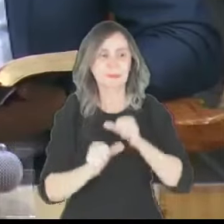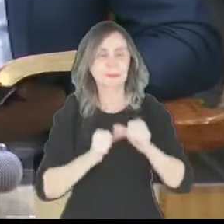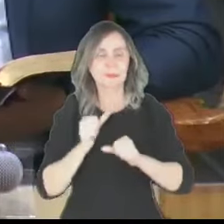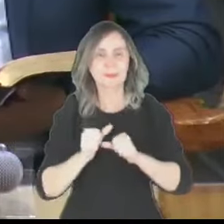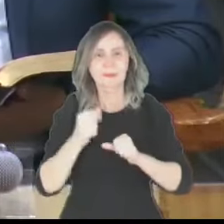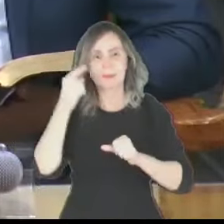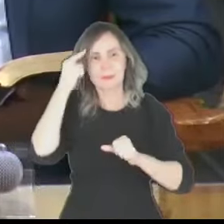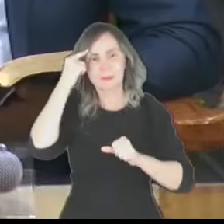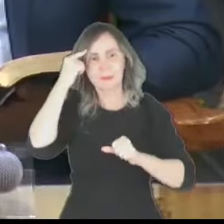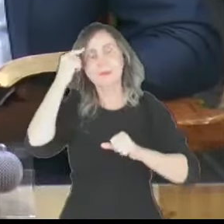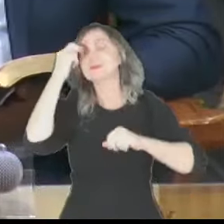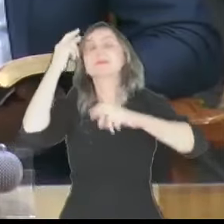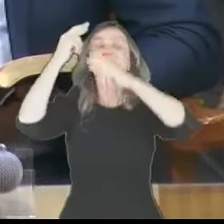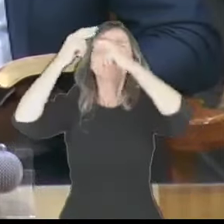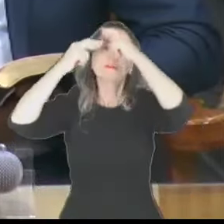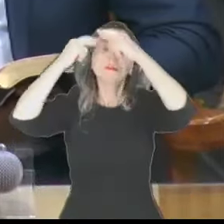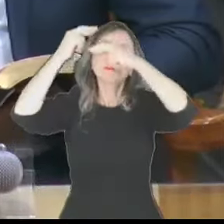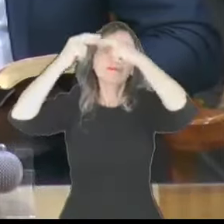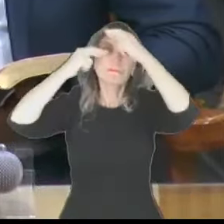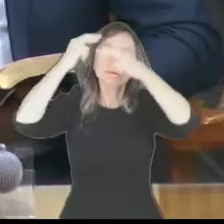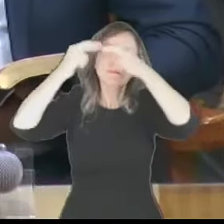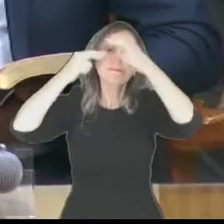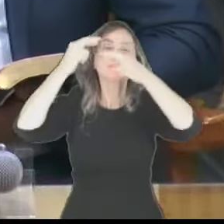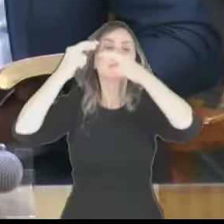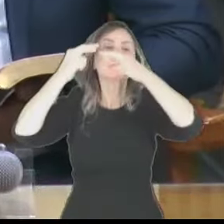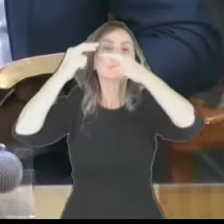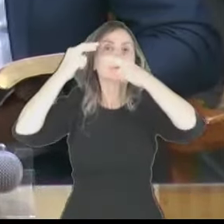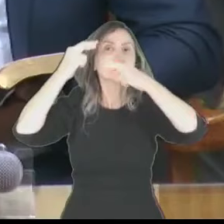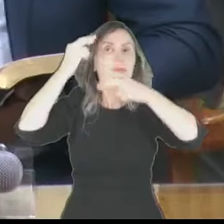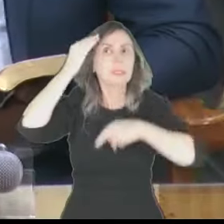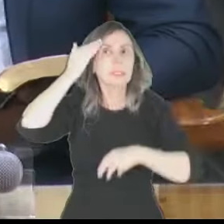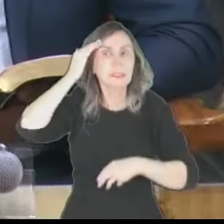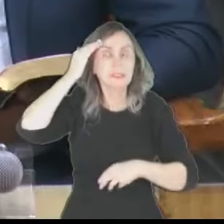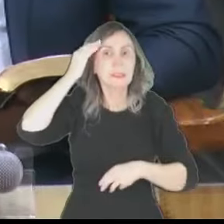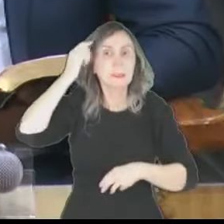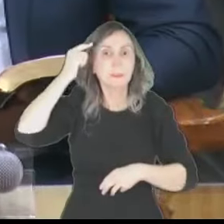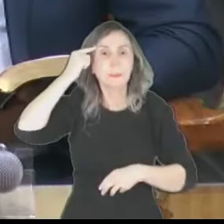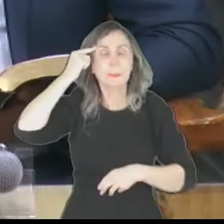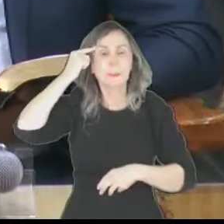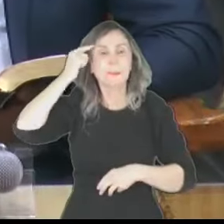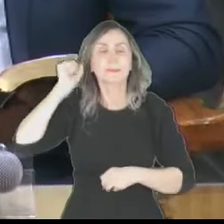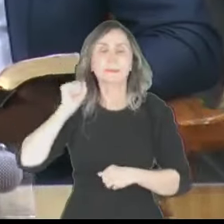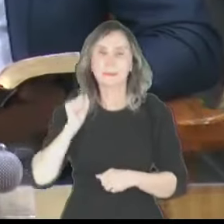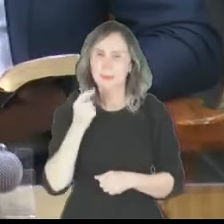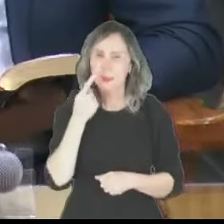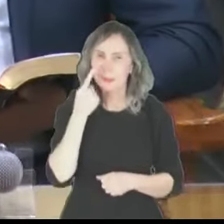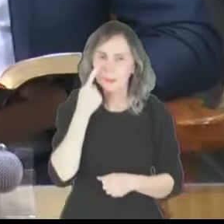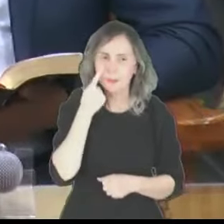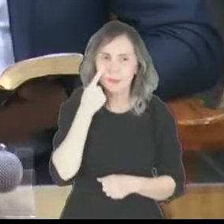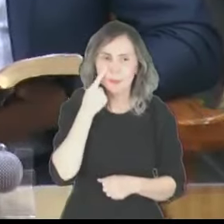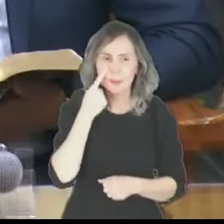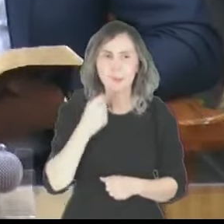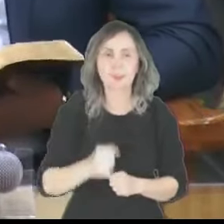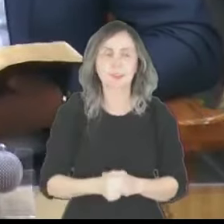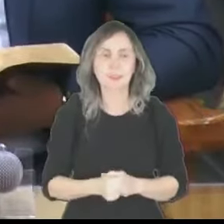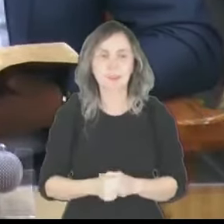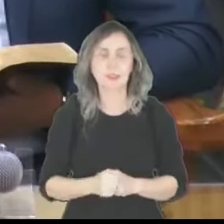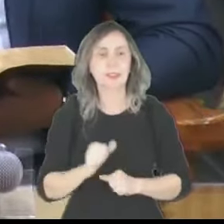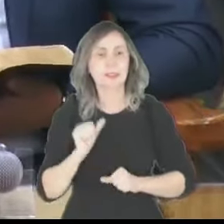vosso entendimento Então veja que Essa